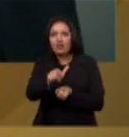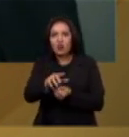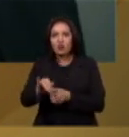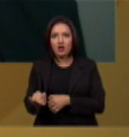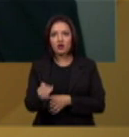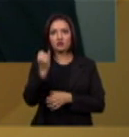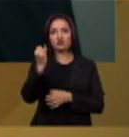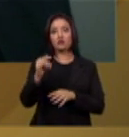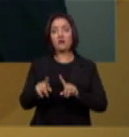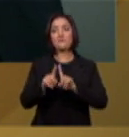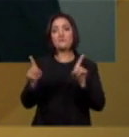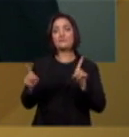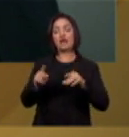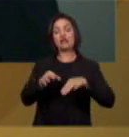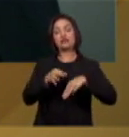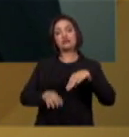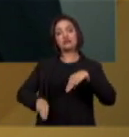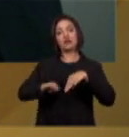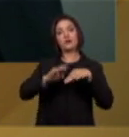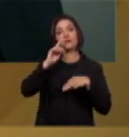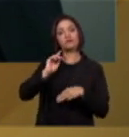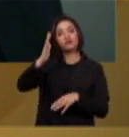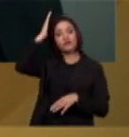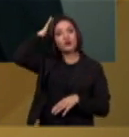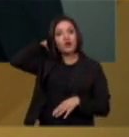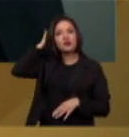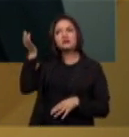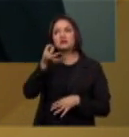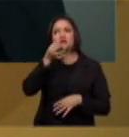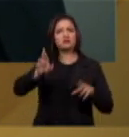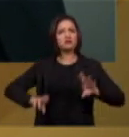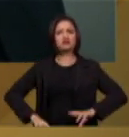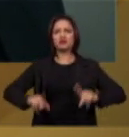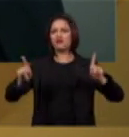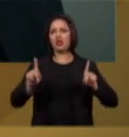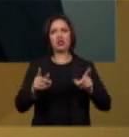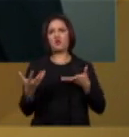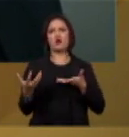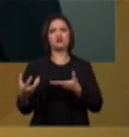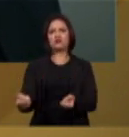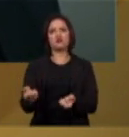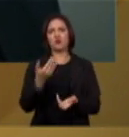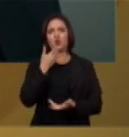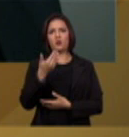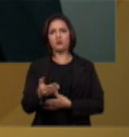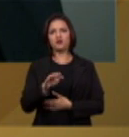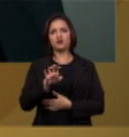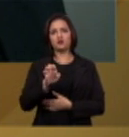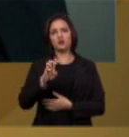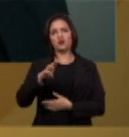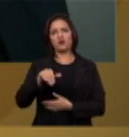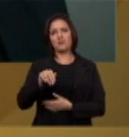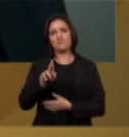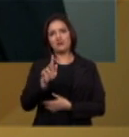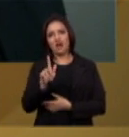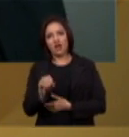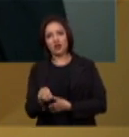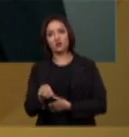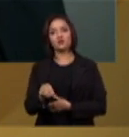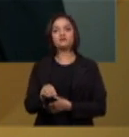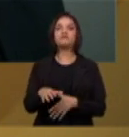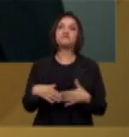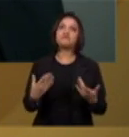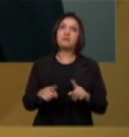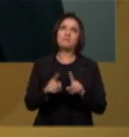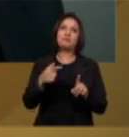que o eminente ministro Marco Aurélio, abrindo a divergência, nega provimento aos embargos. A compreensão